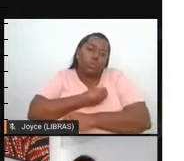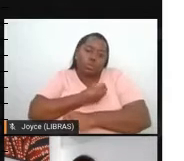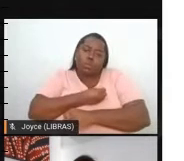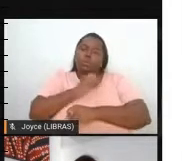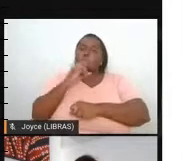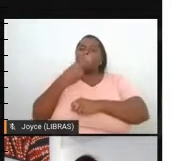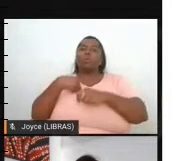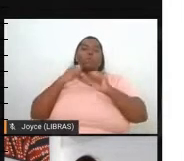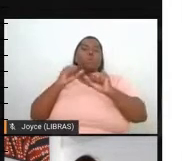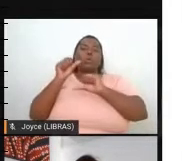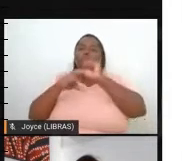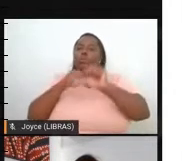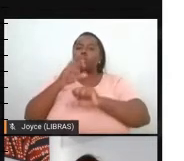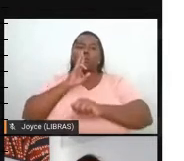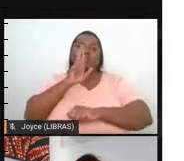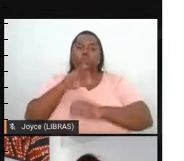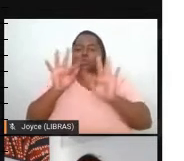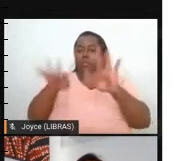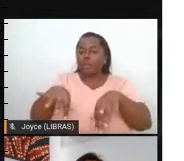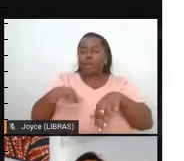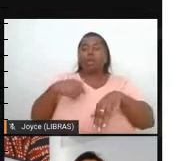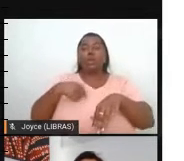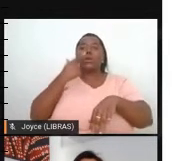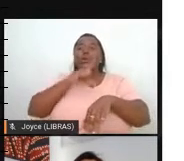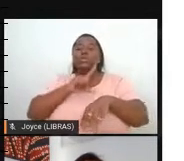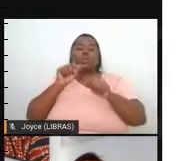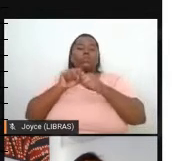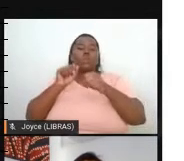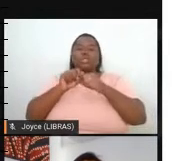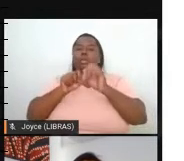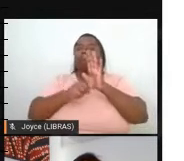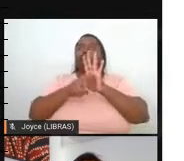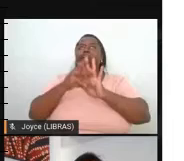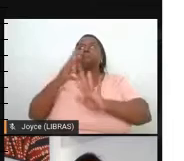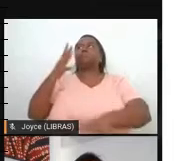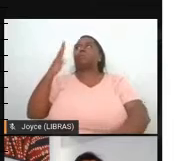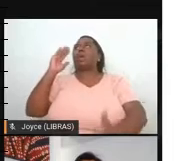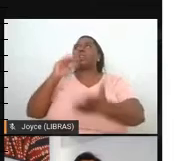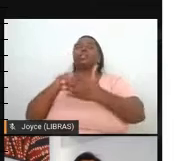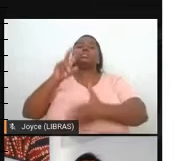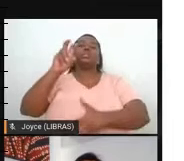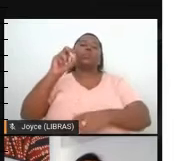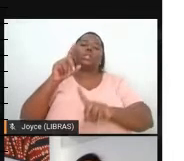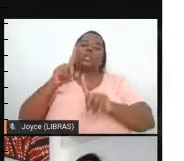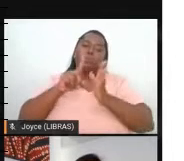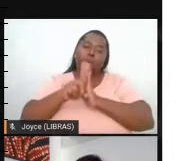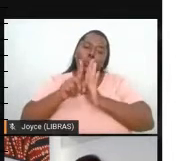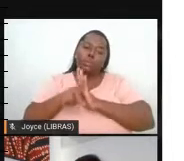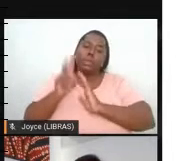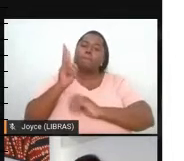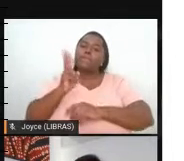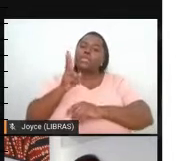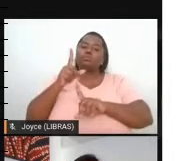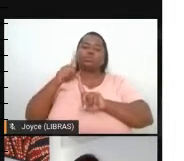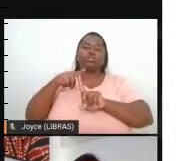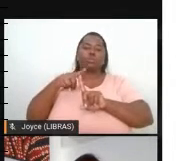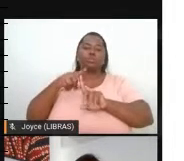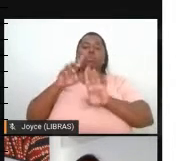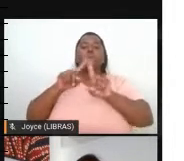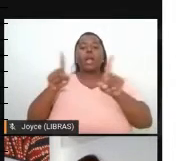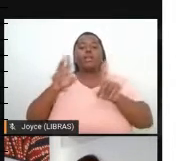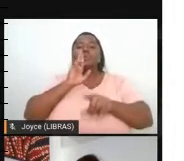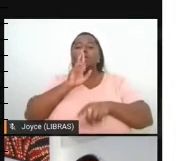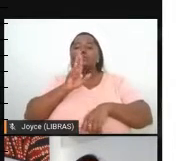final. Com isso eu consigo fazer 1, 2, 3, até 50 questões do mesmo tipo, cada uma com uma resposta,